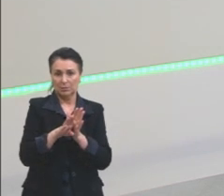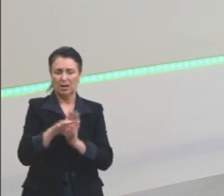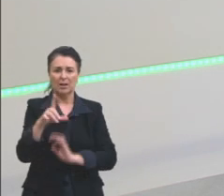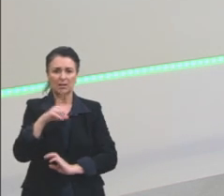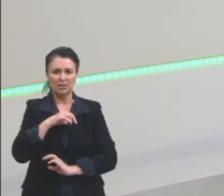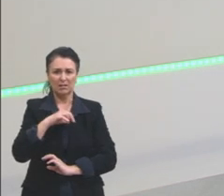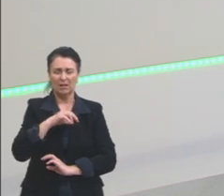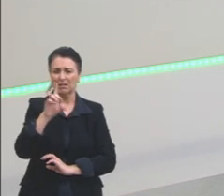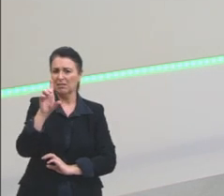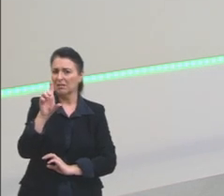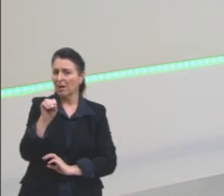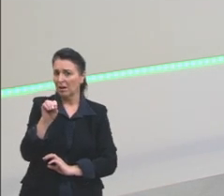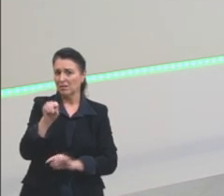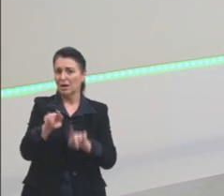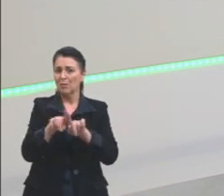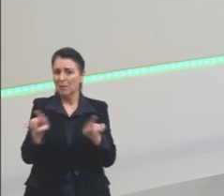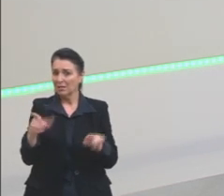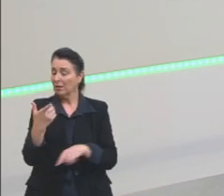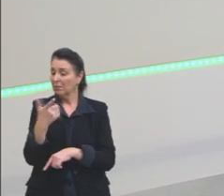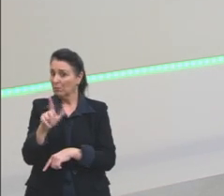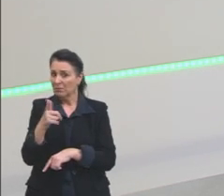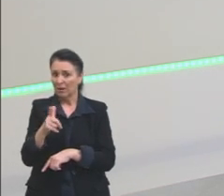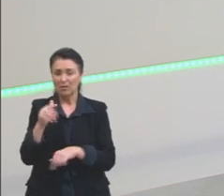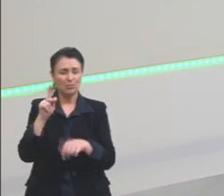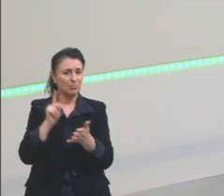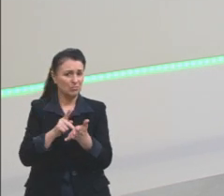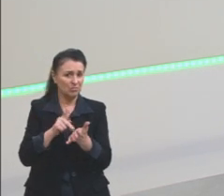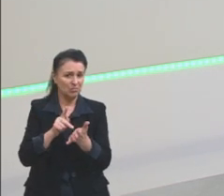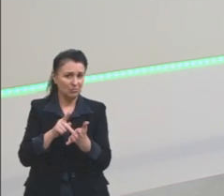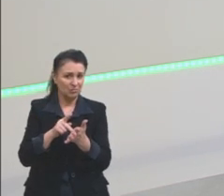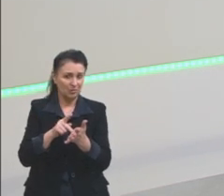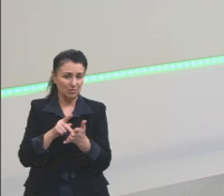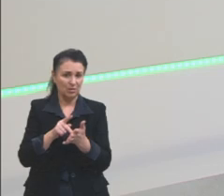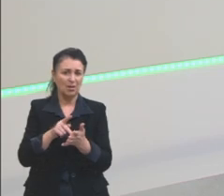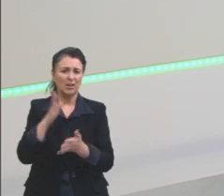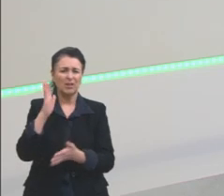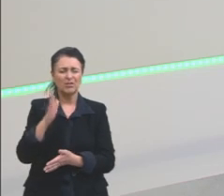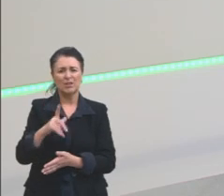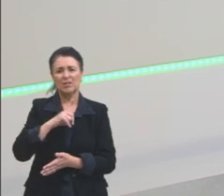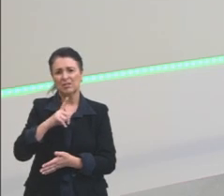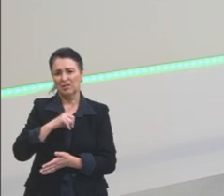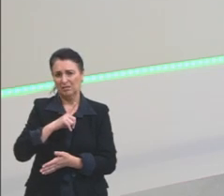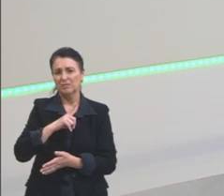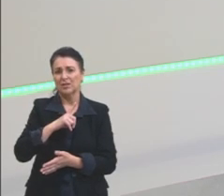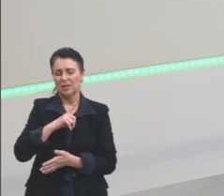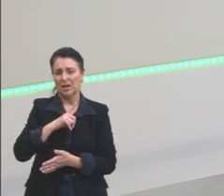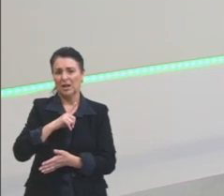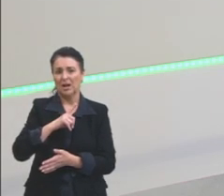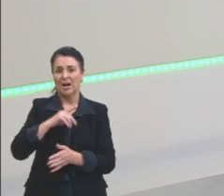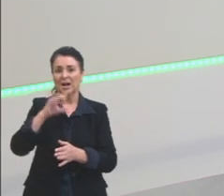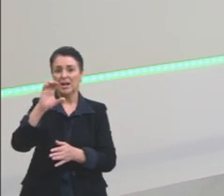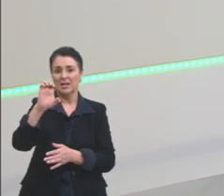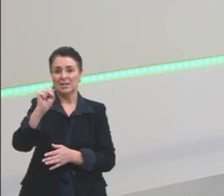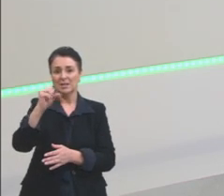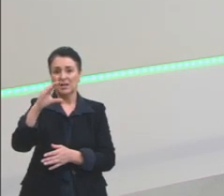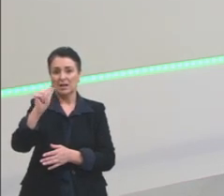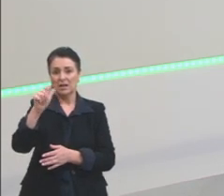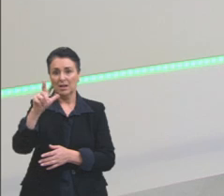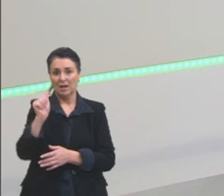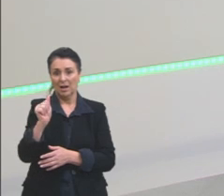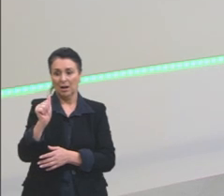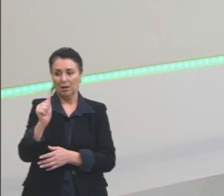coloca aí como sendo dessa a escala Richter Só que já teve um terremoto de escala dessa se tiver um escala 11